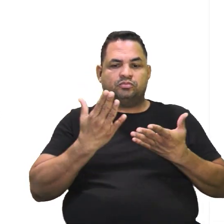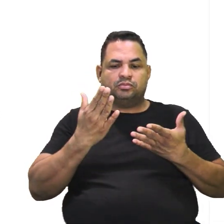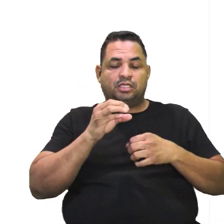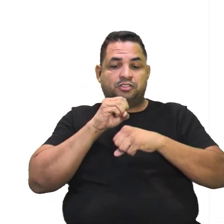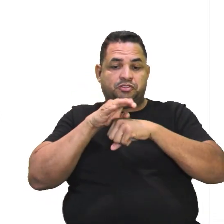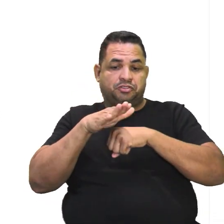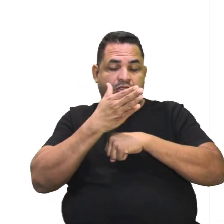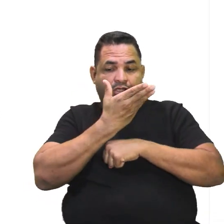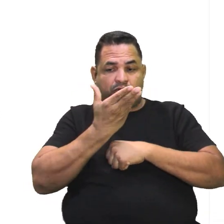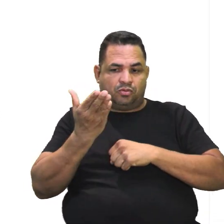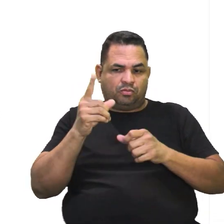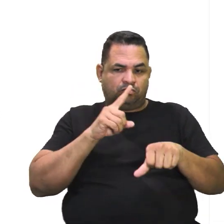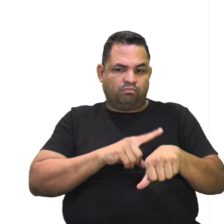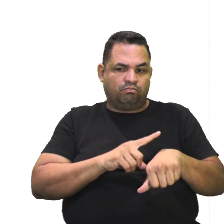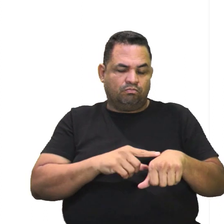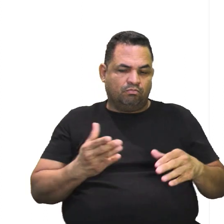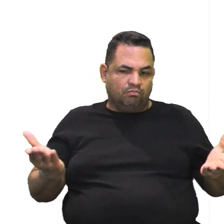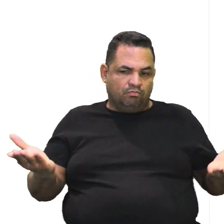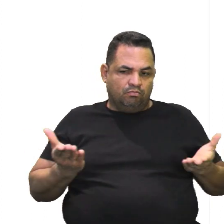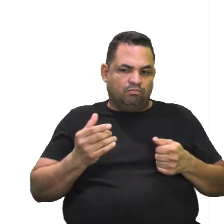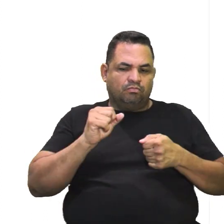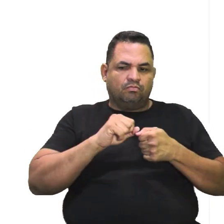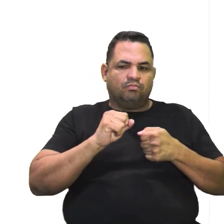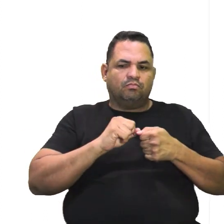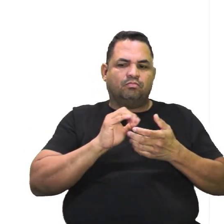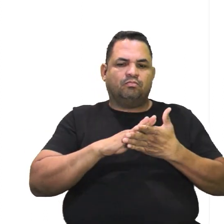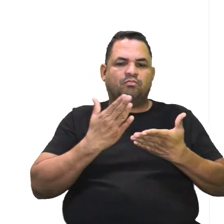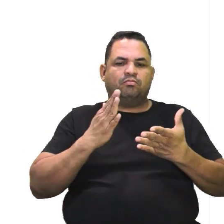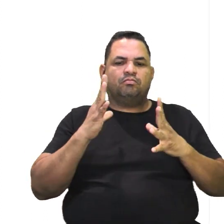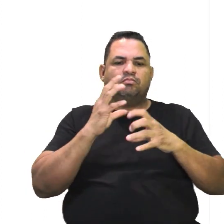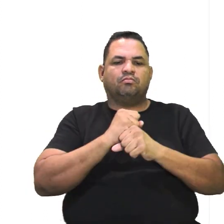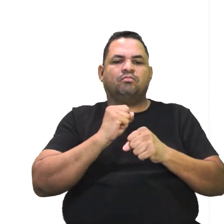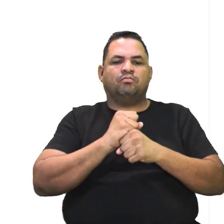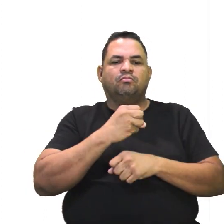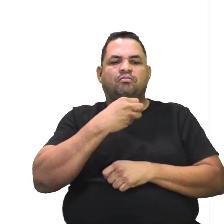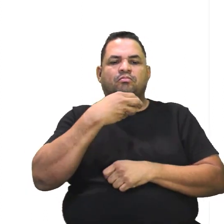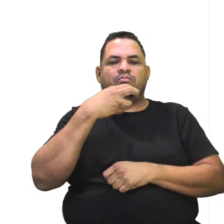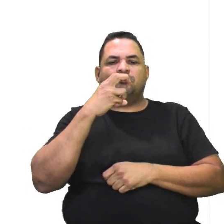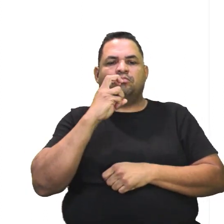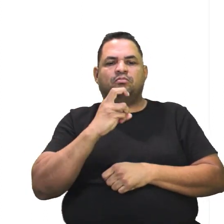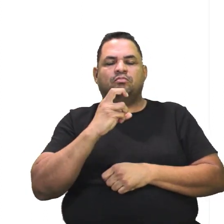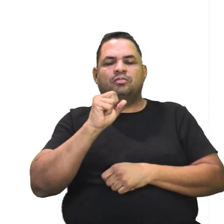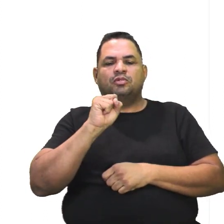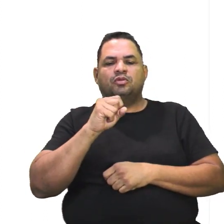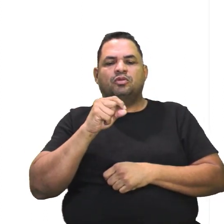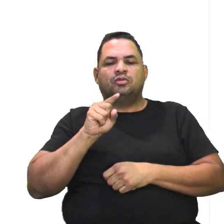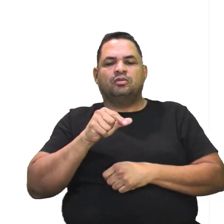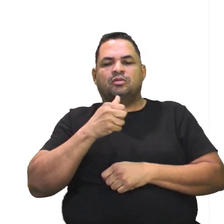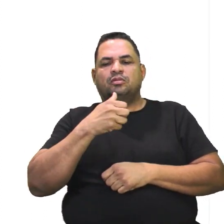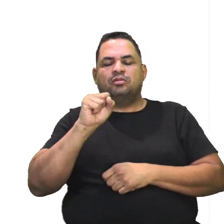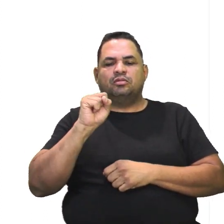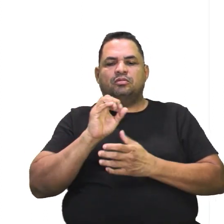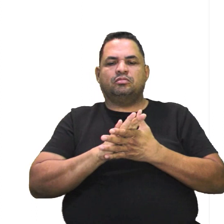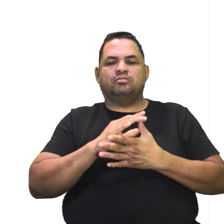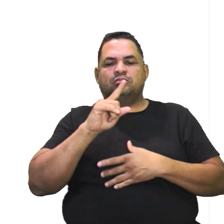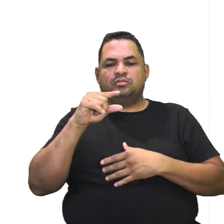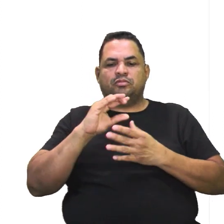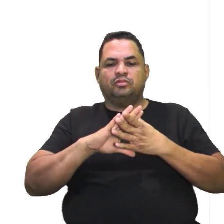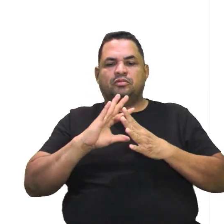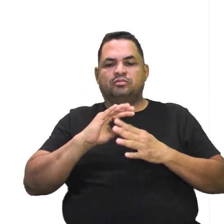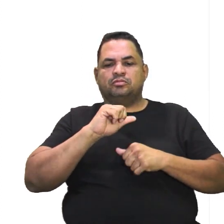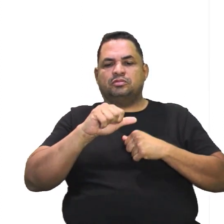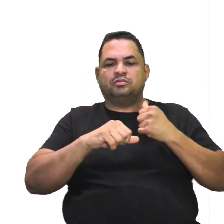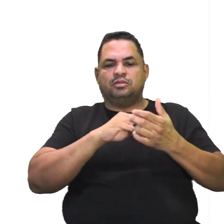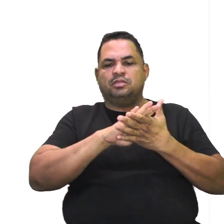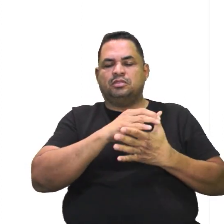gato, olha só, é nessa hora que nós vamos fazer o quê? Ao invés de fazer o cálculo com 58,8, vamos arredondar para